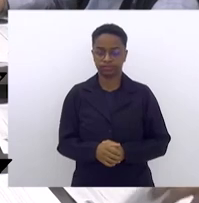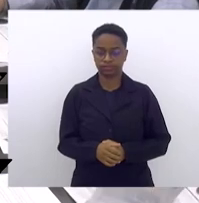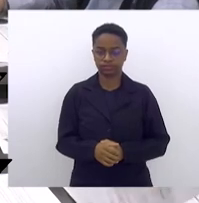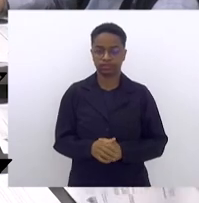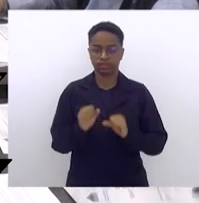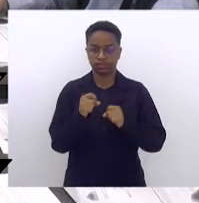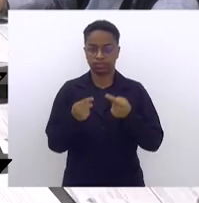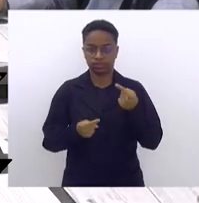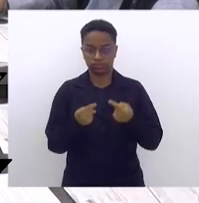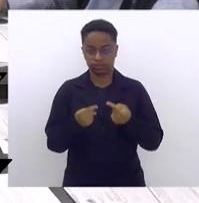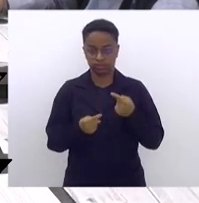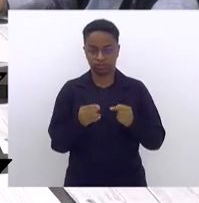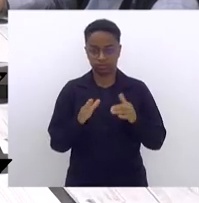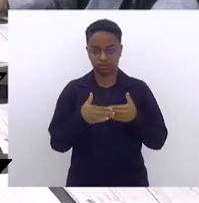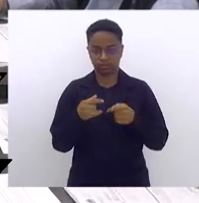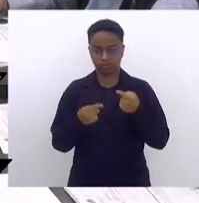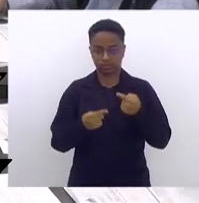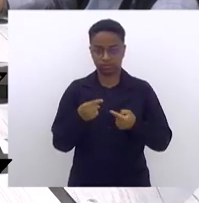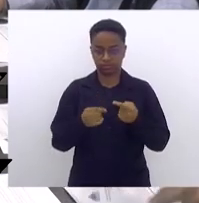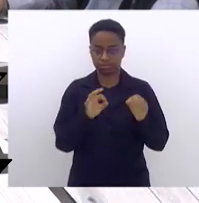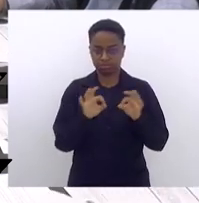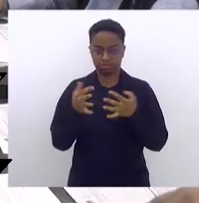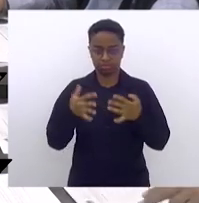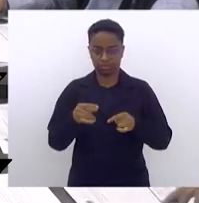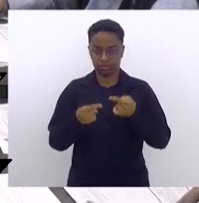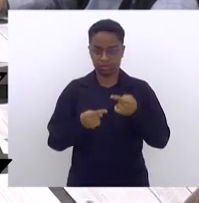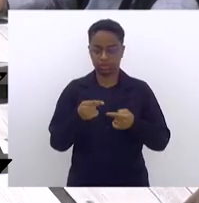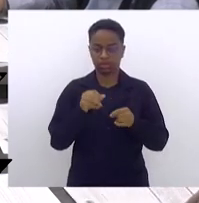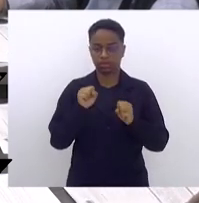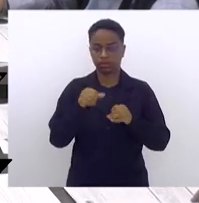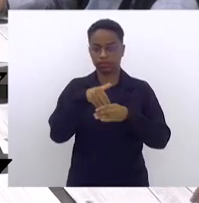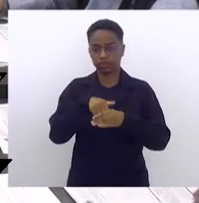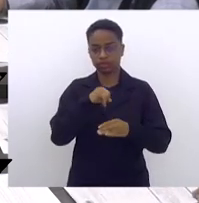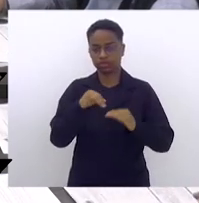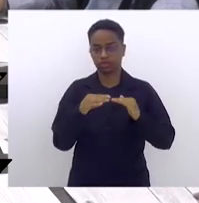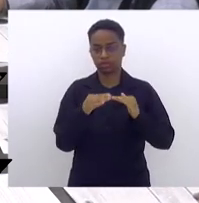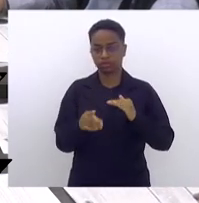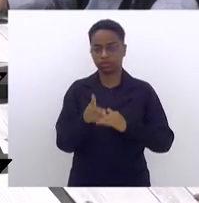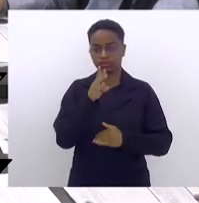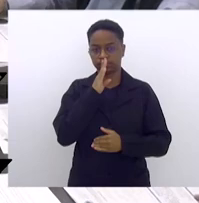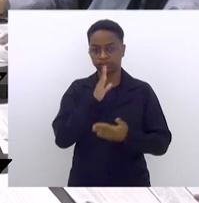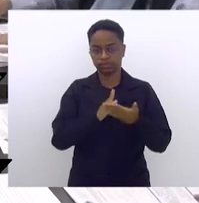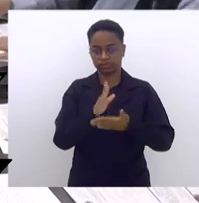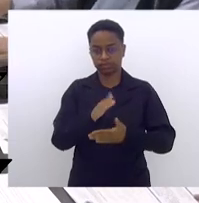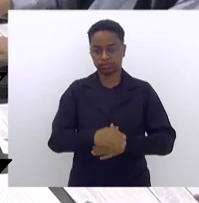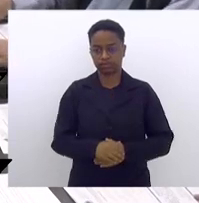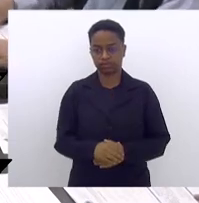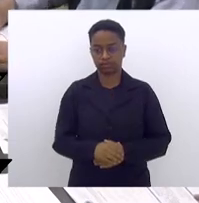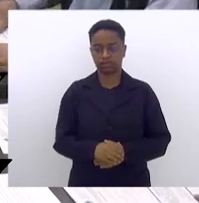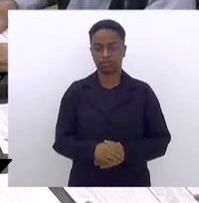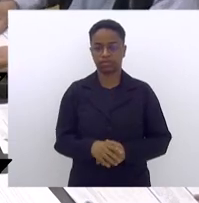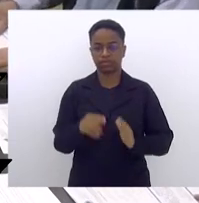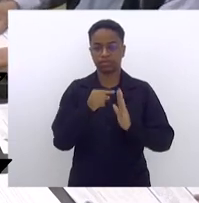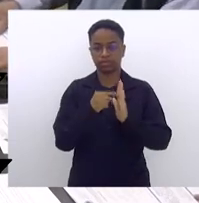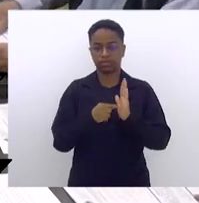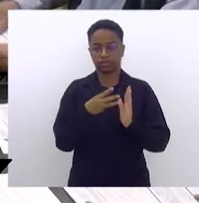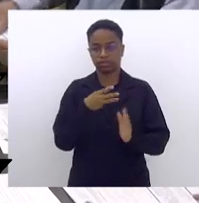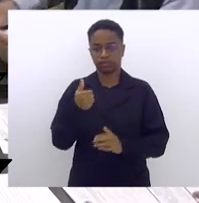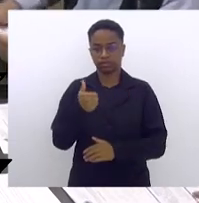Em discussão, encerrada a discussão, não havendo quem queira discutir. Em votação, os senhores que aprovam, permaneçam como estão, aprovado. 31 da pauta, o